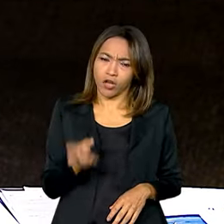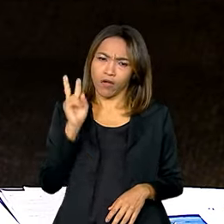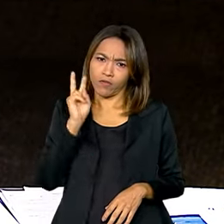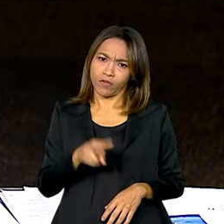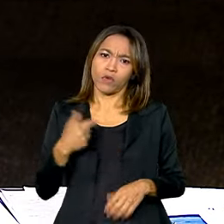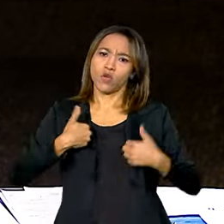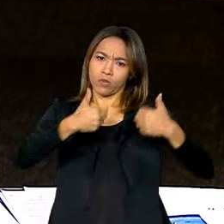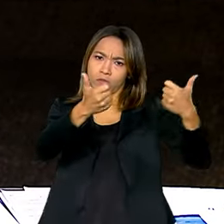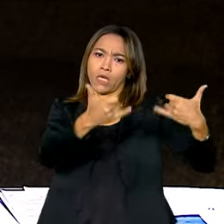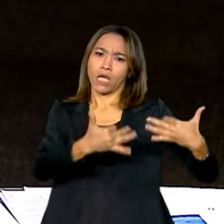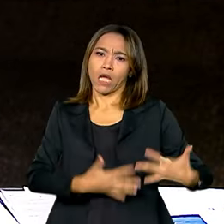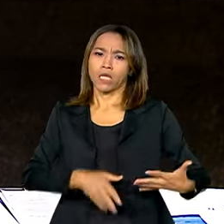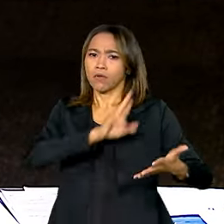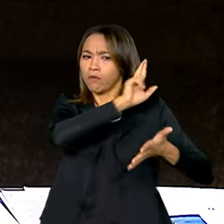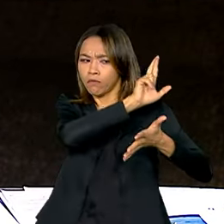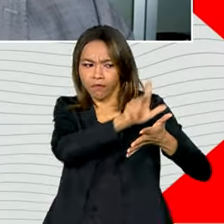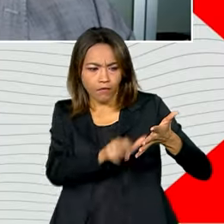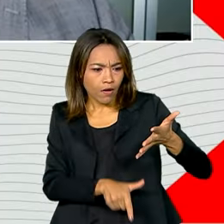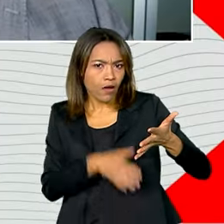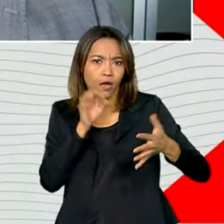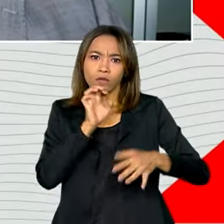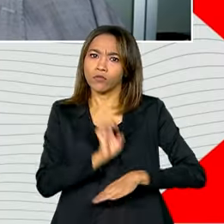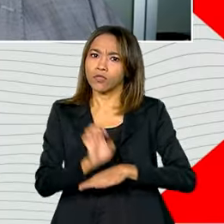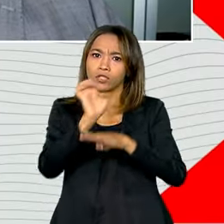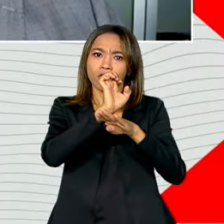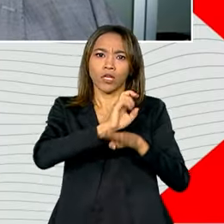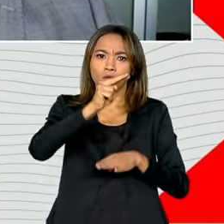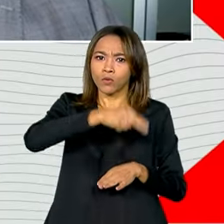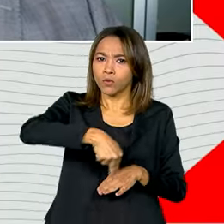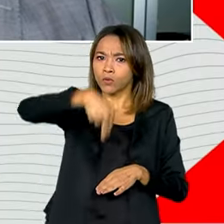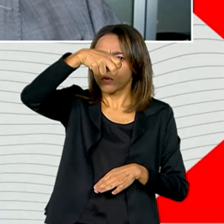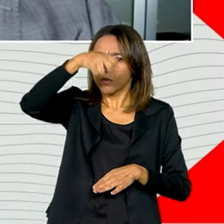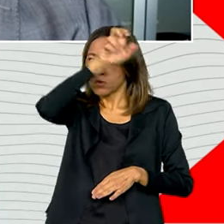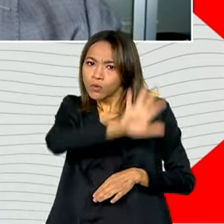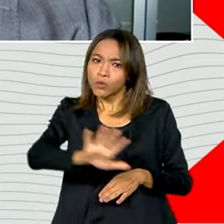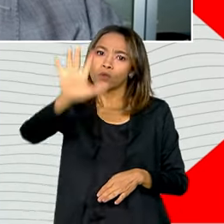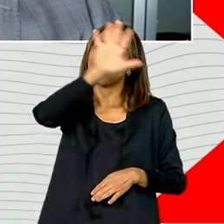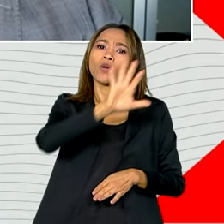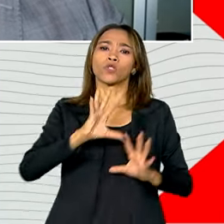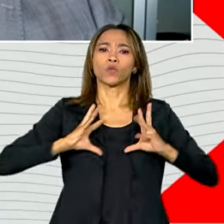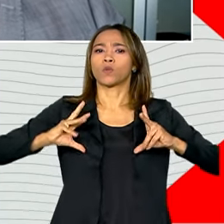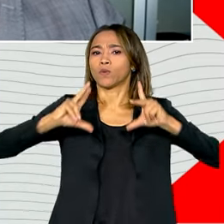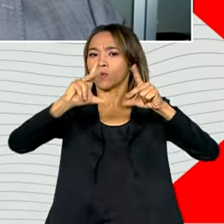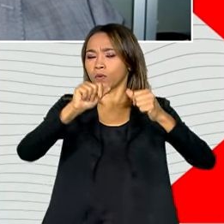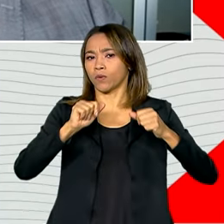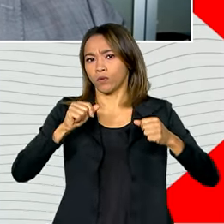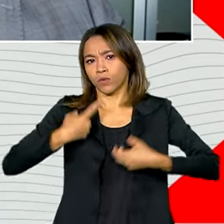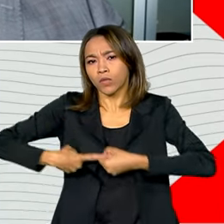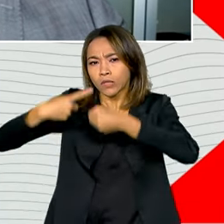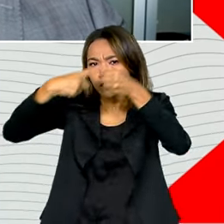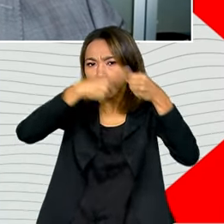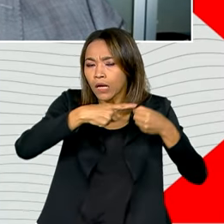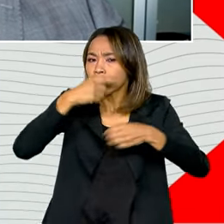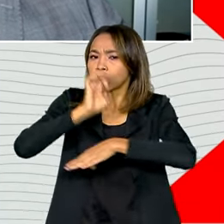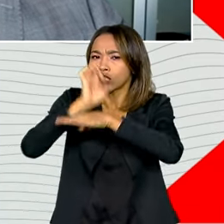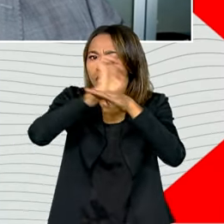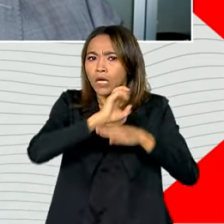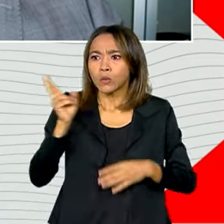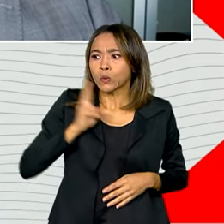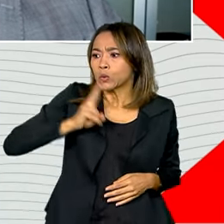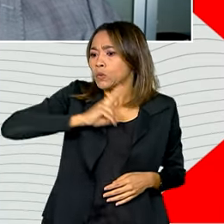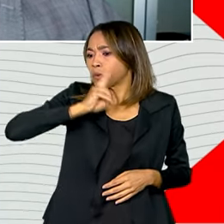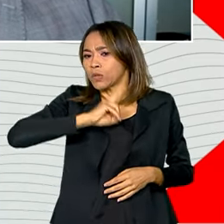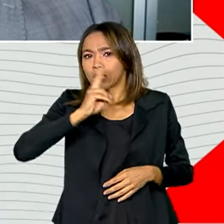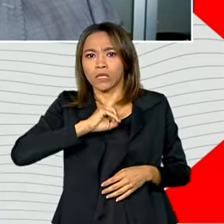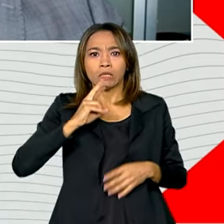aqui, são vários os estados do norte, todos os municípios que tiveram o seu estado de emergência, de